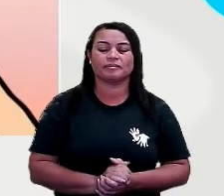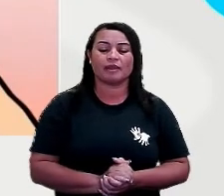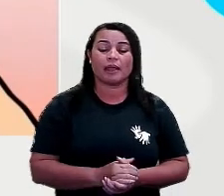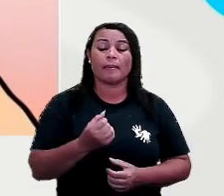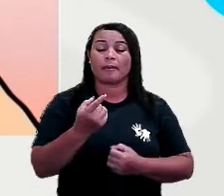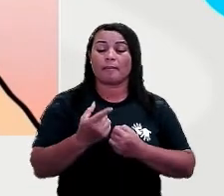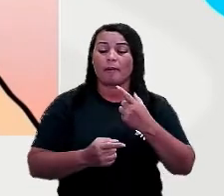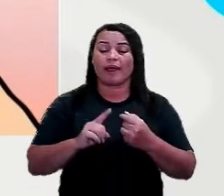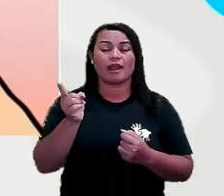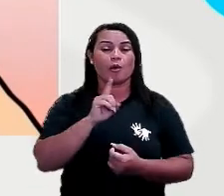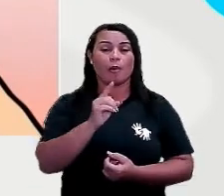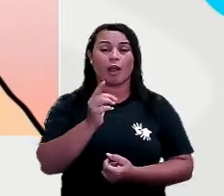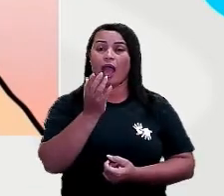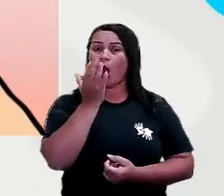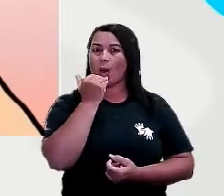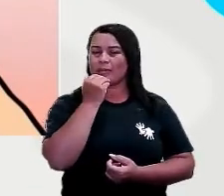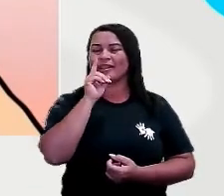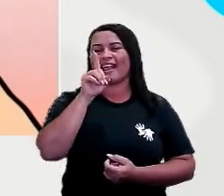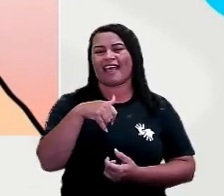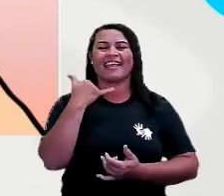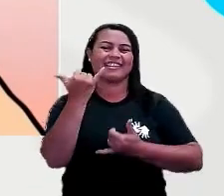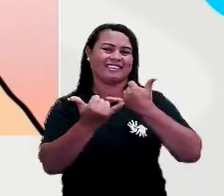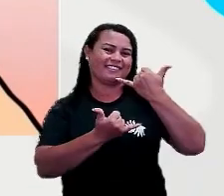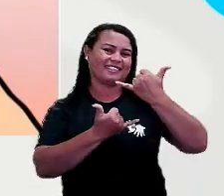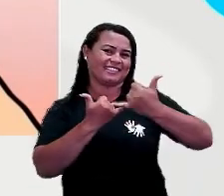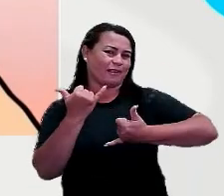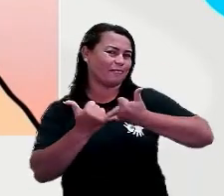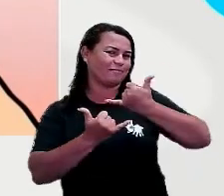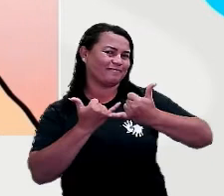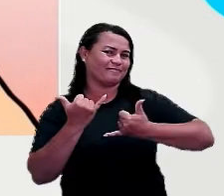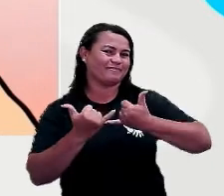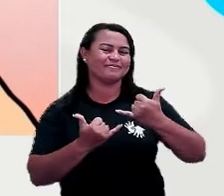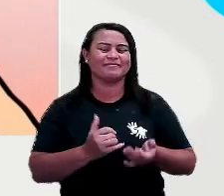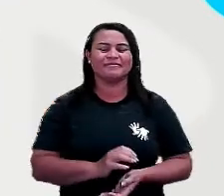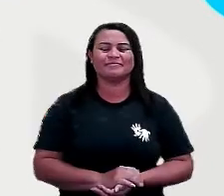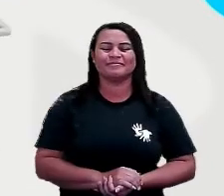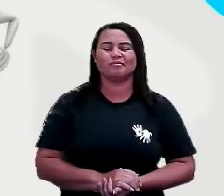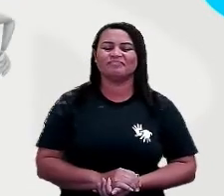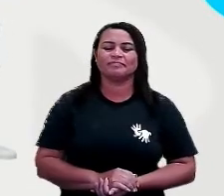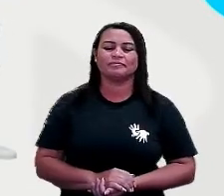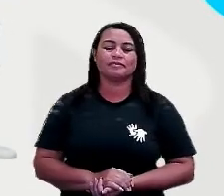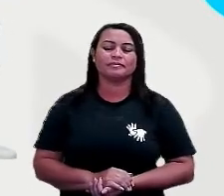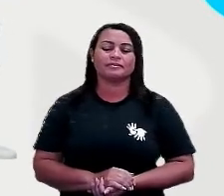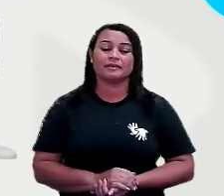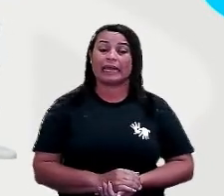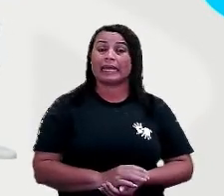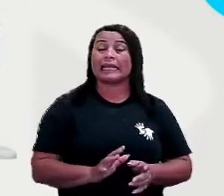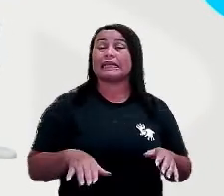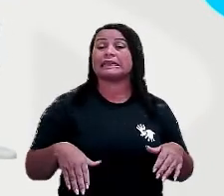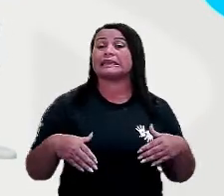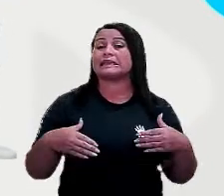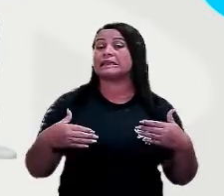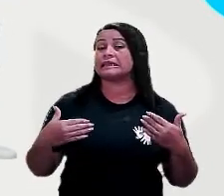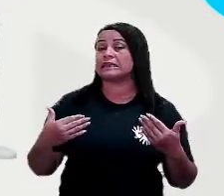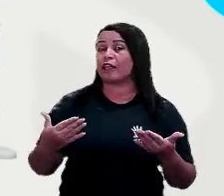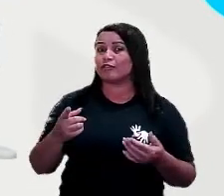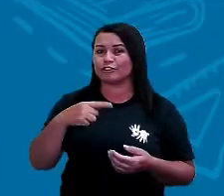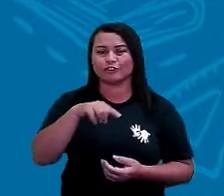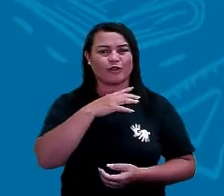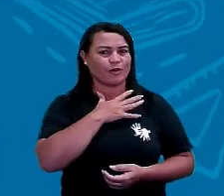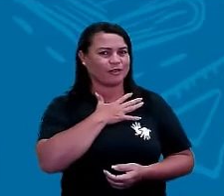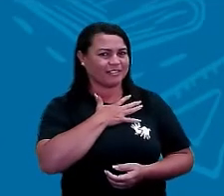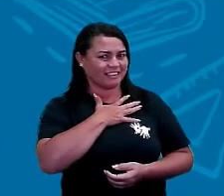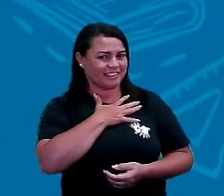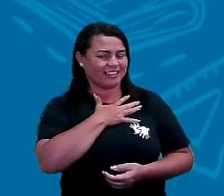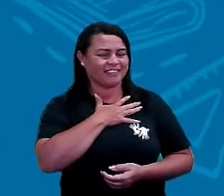que pipoca não é alimento, pipoca é diversão. E aí, pessoal, gostaram da